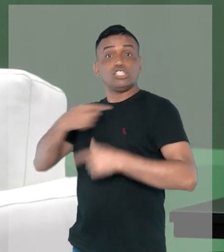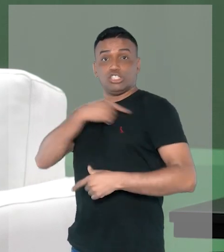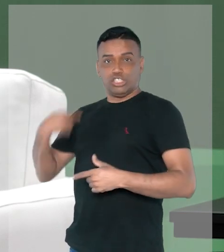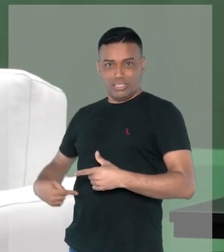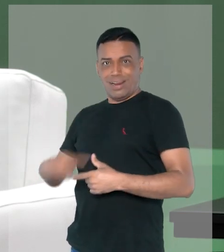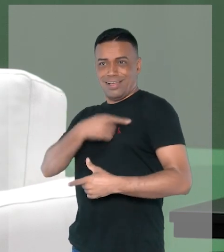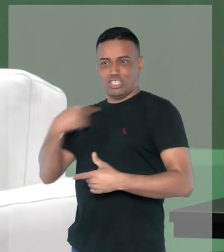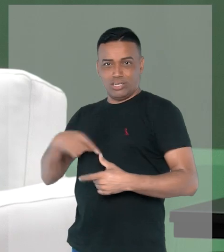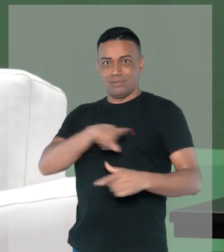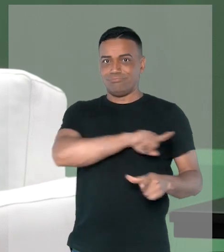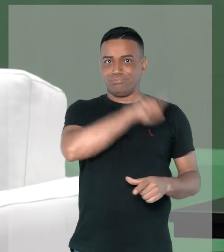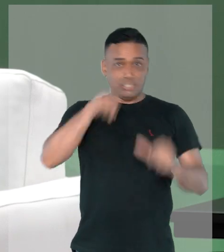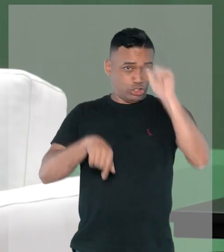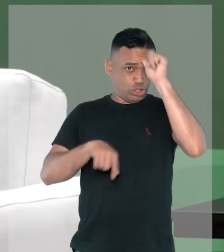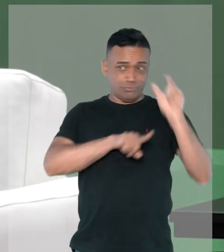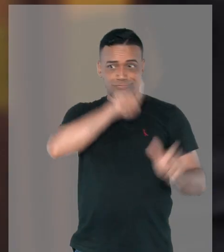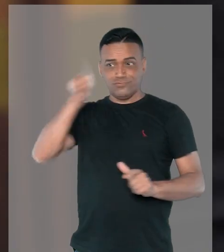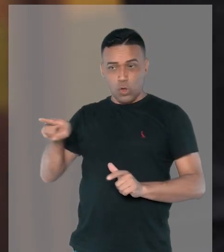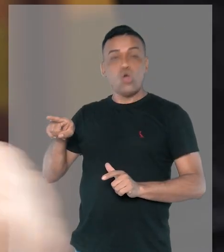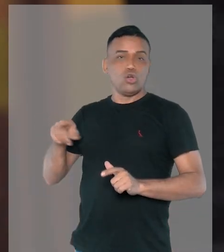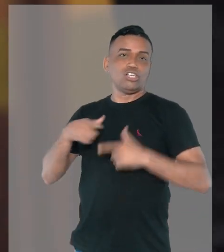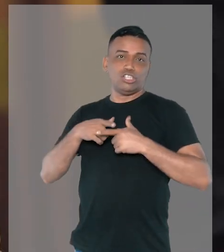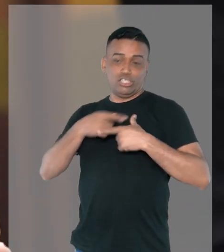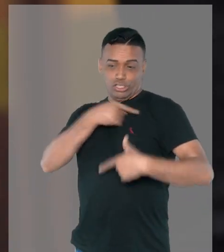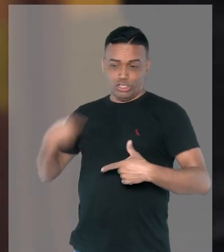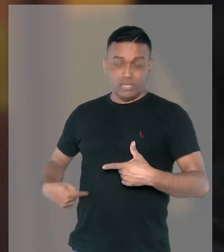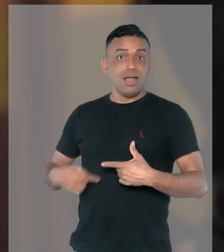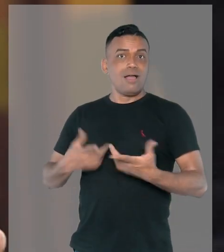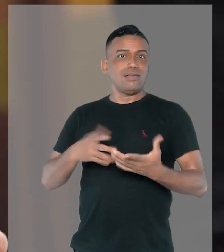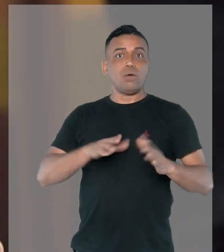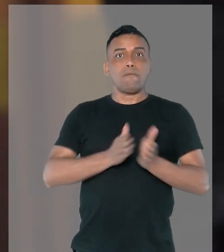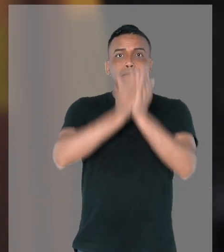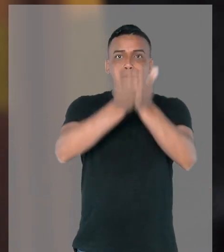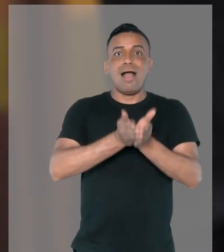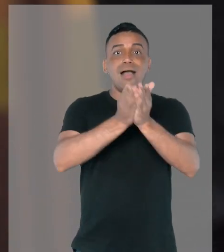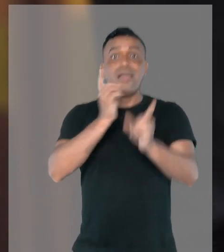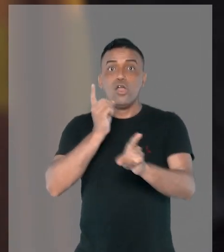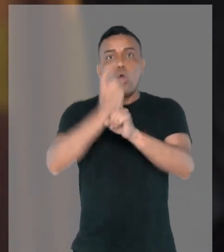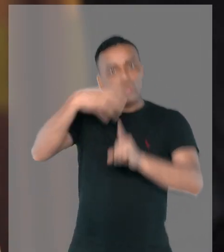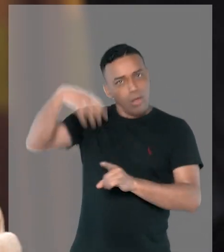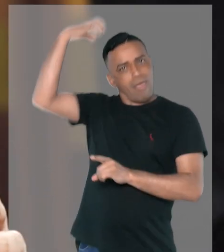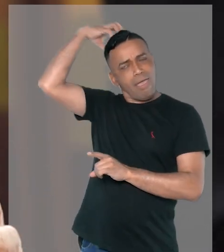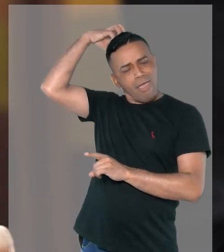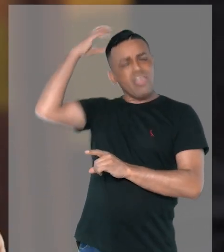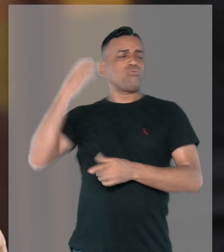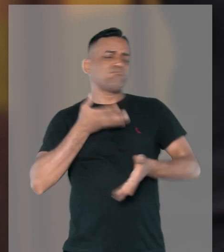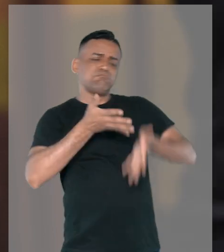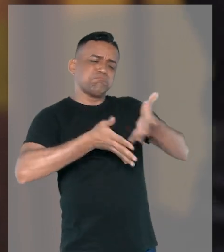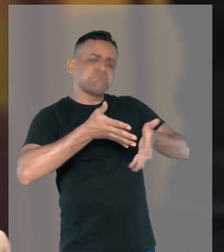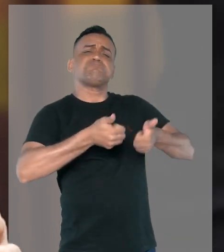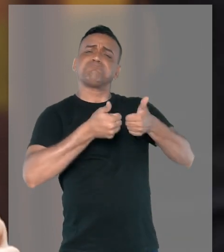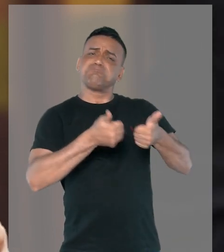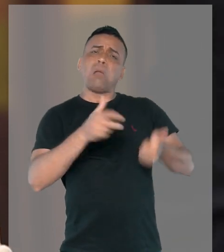60 anos quando ele atravessou os mares e encontrou um rei, e este rei fala para ele, eu tenho feito muitas benesses, eu tenho